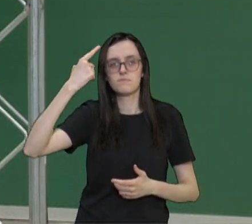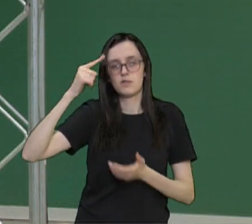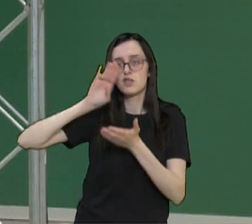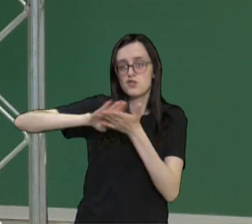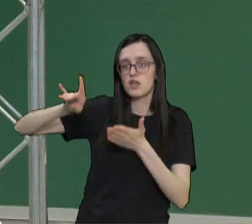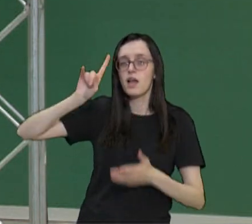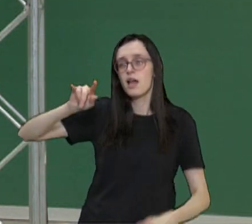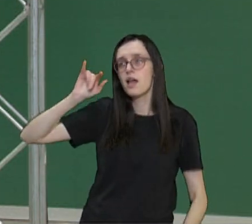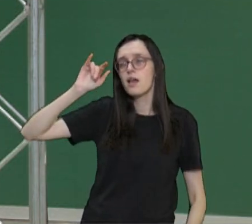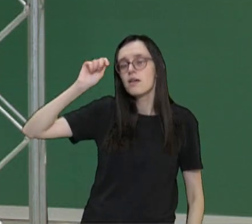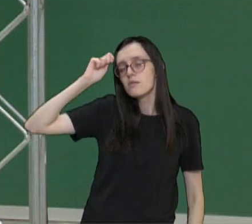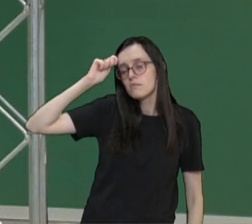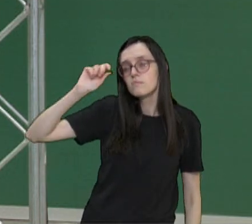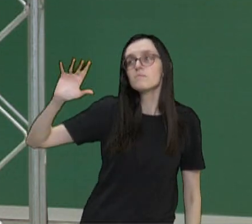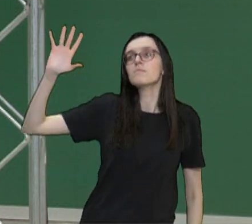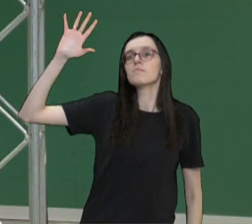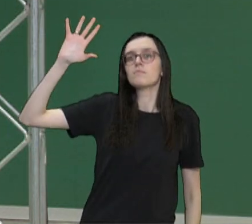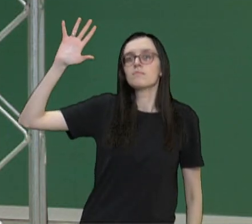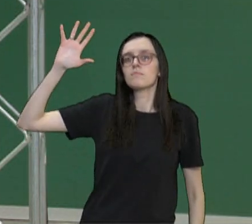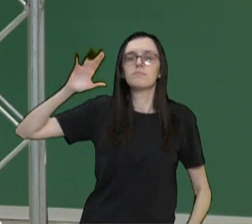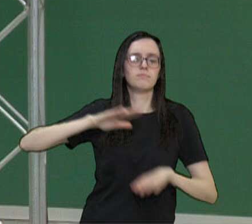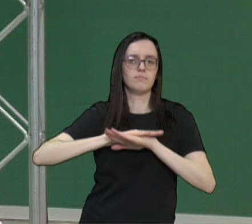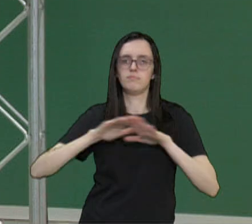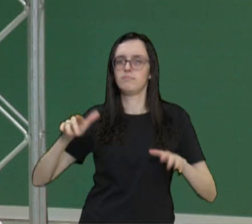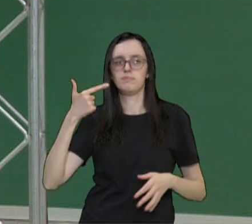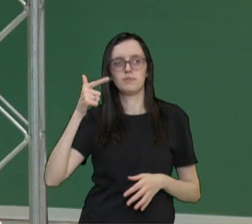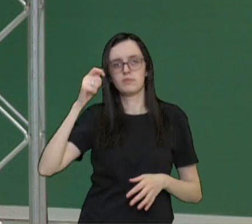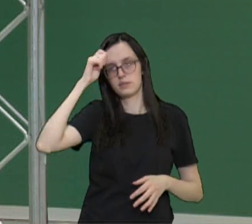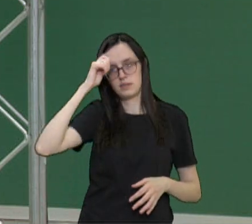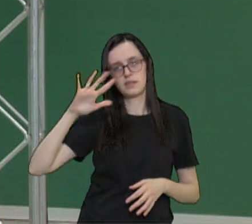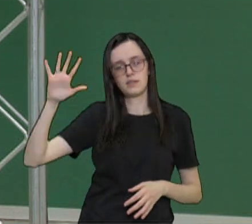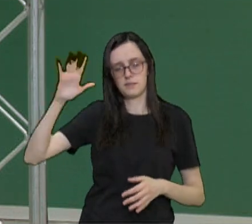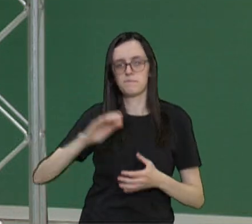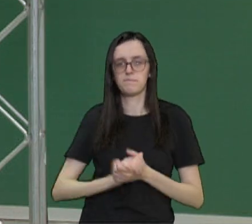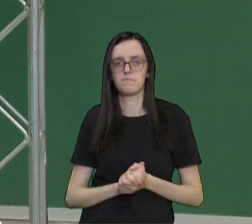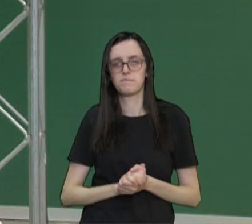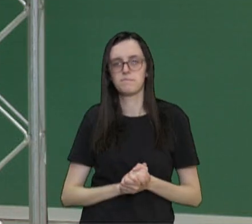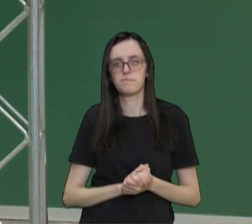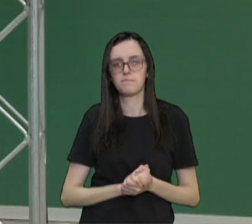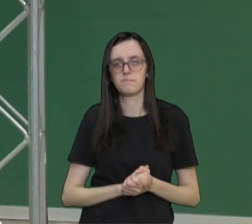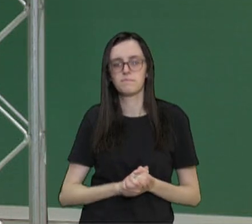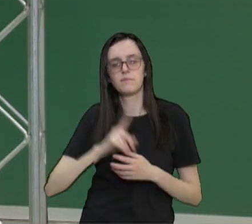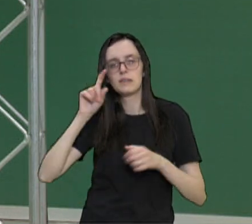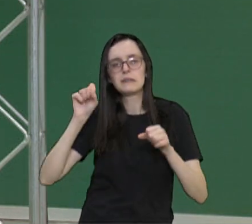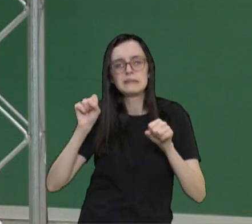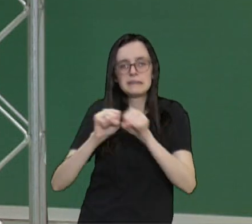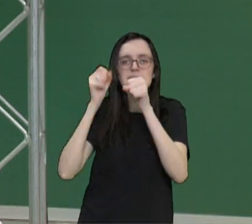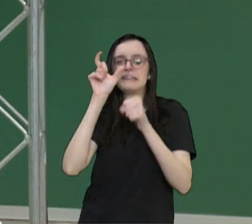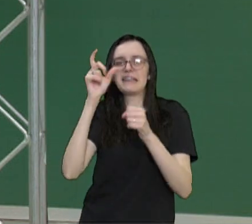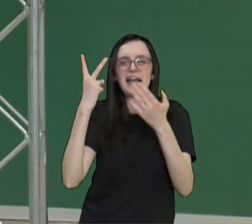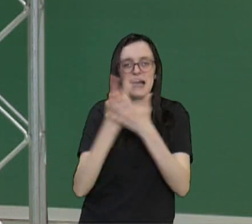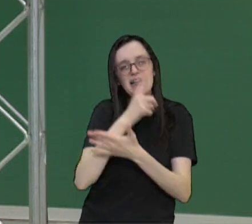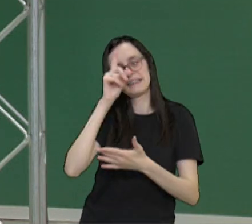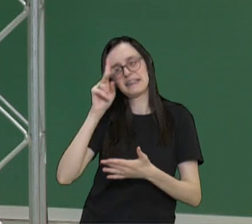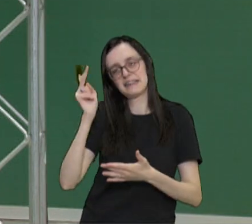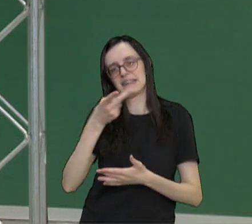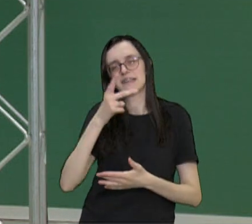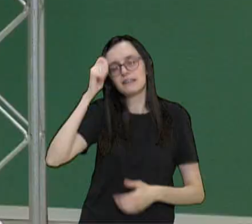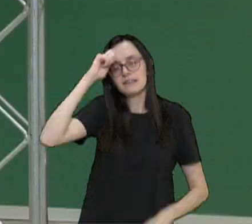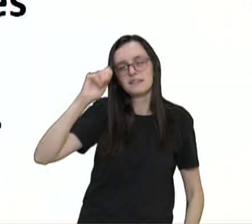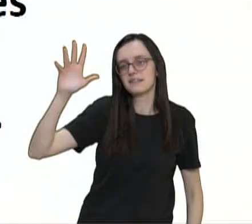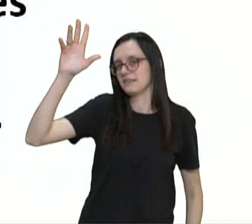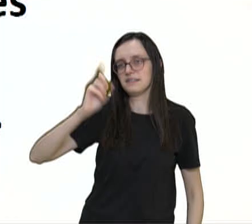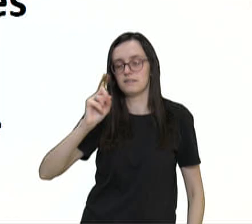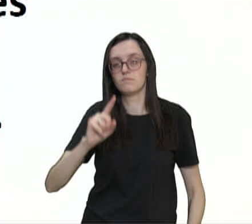idealizava. Lembra que eu falei isso? Caiu em Enem e tudo? Então, o que estraga é a palavra idealizava. Então, a resposta correta